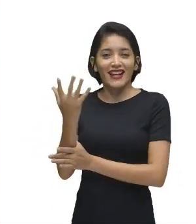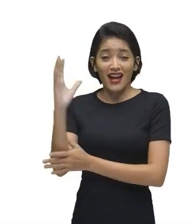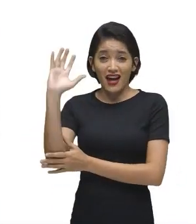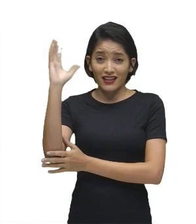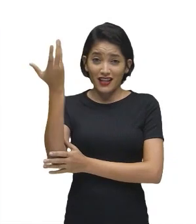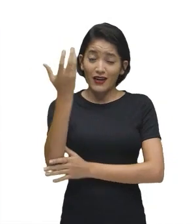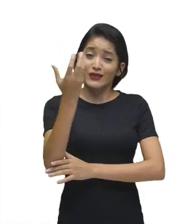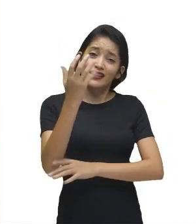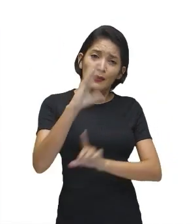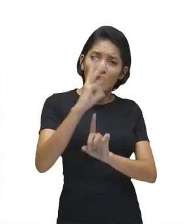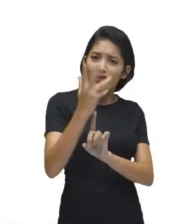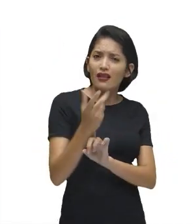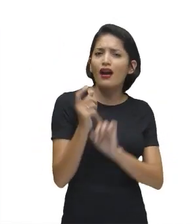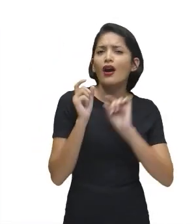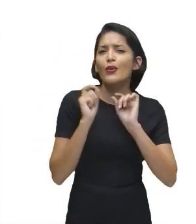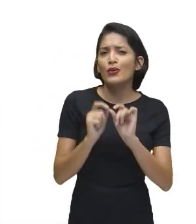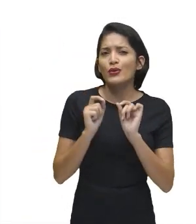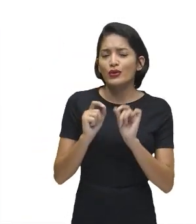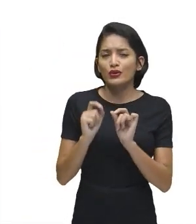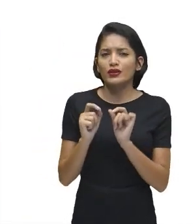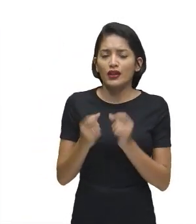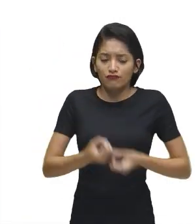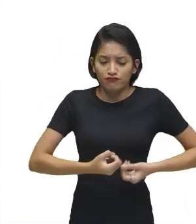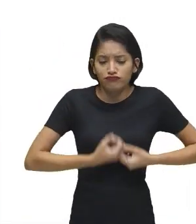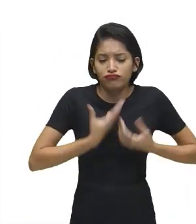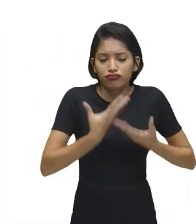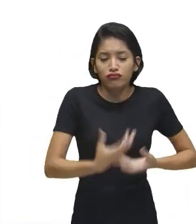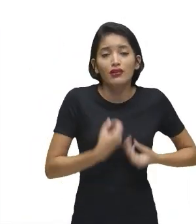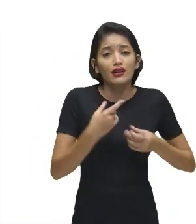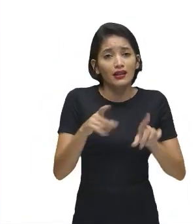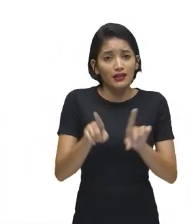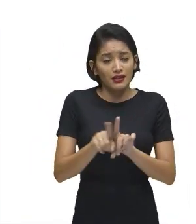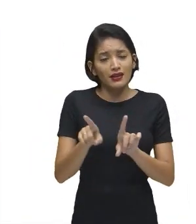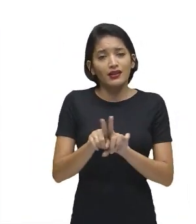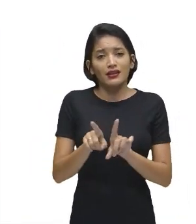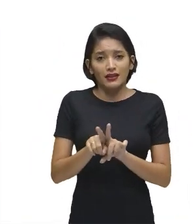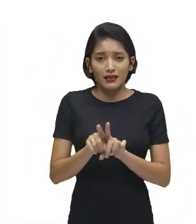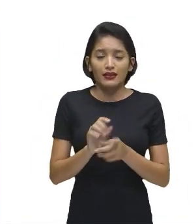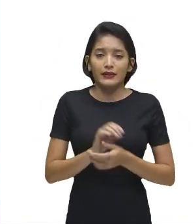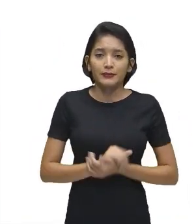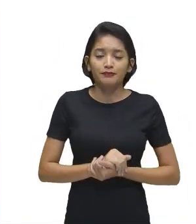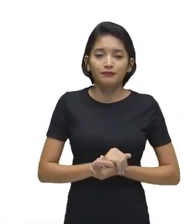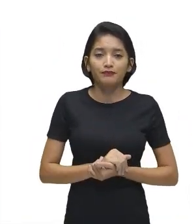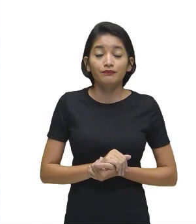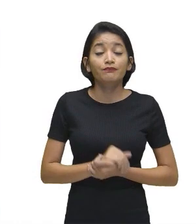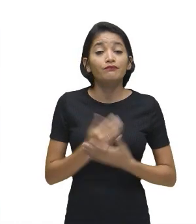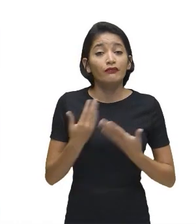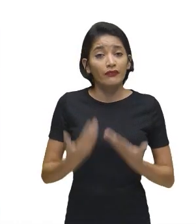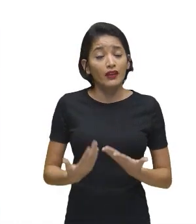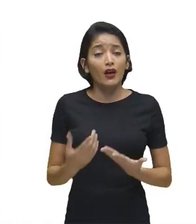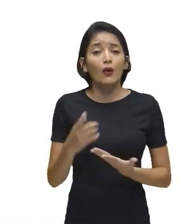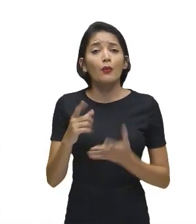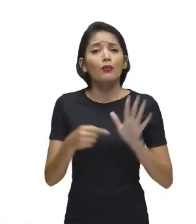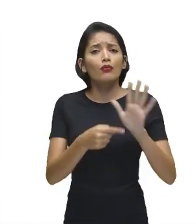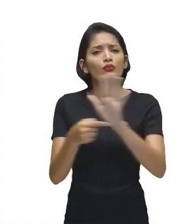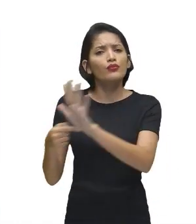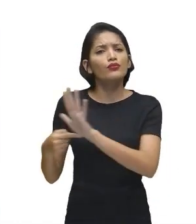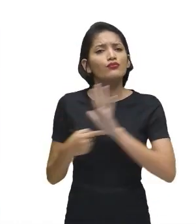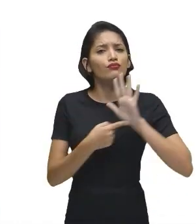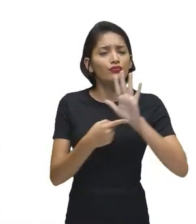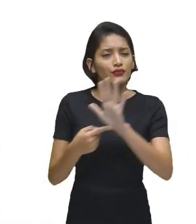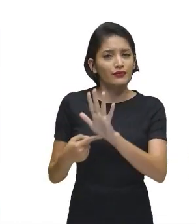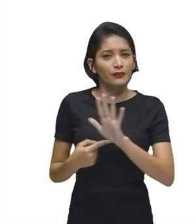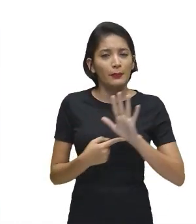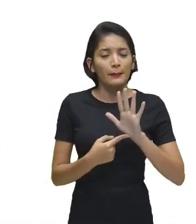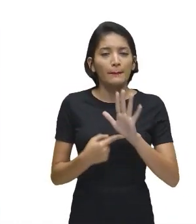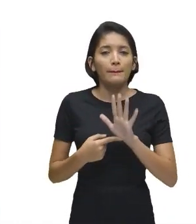arte moderno através do impressionismo ali na tela do Claude Monet, que ele retratou ali,